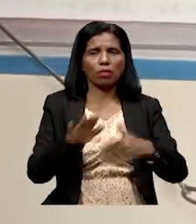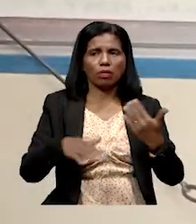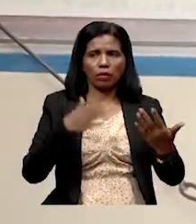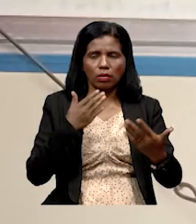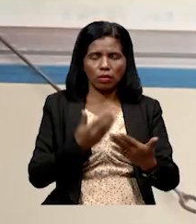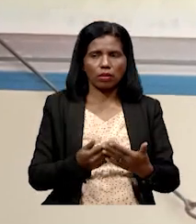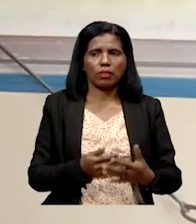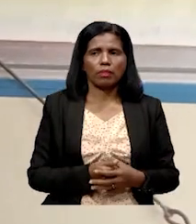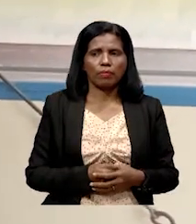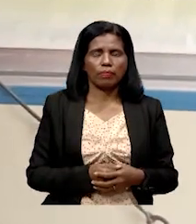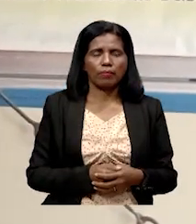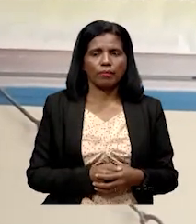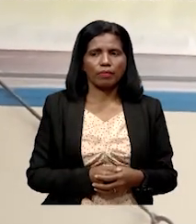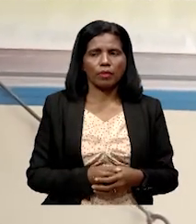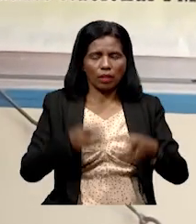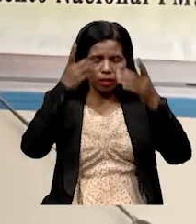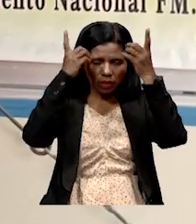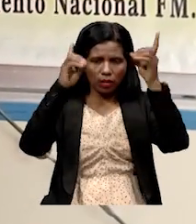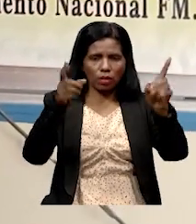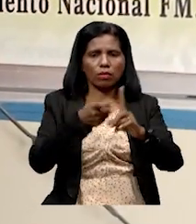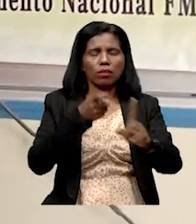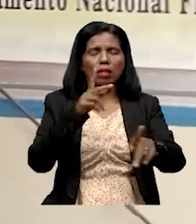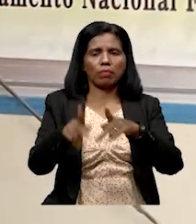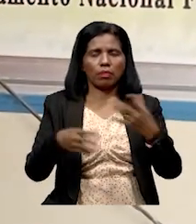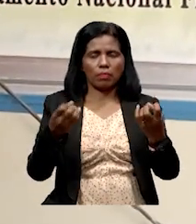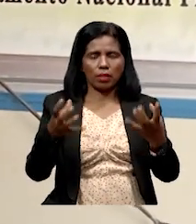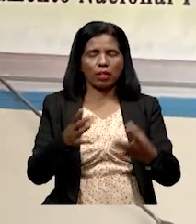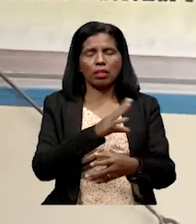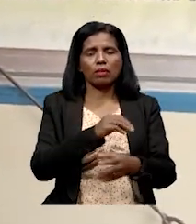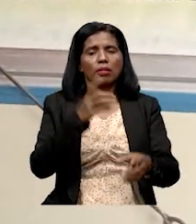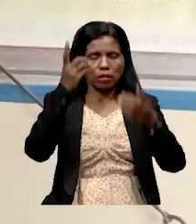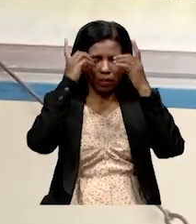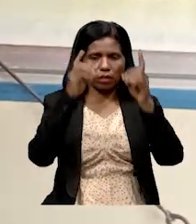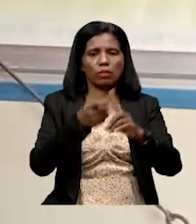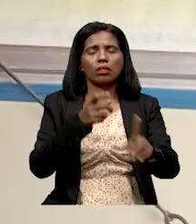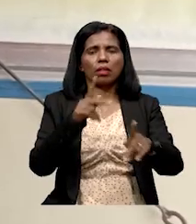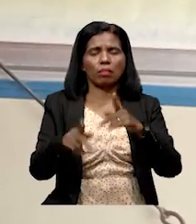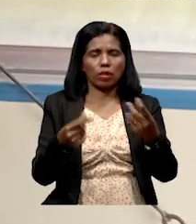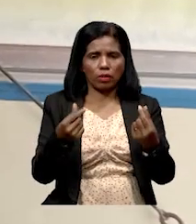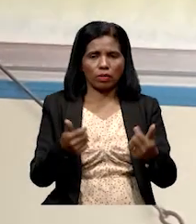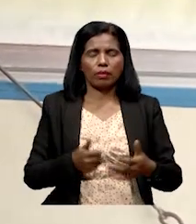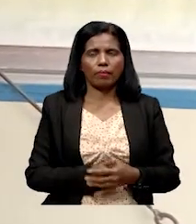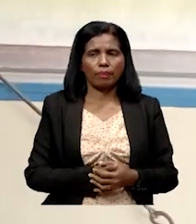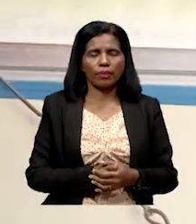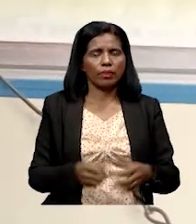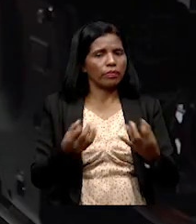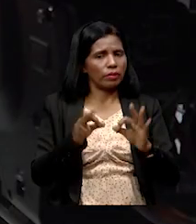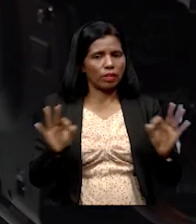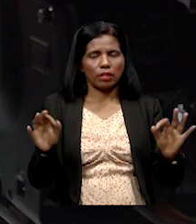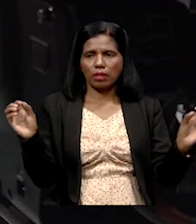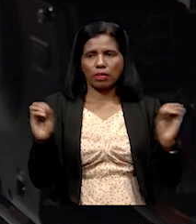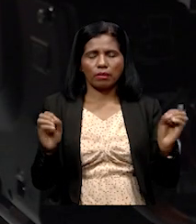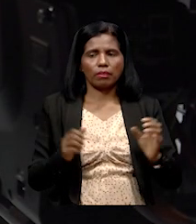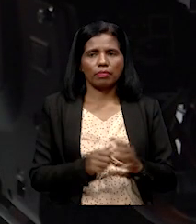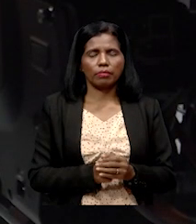minoria decisão maioria é minoria me cumpre acabou lá já está não